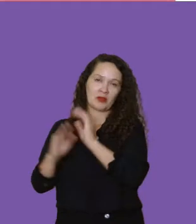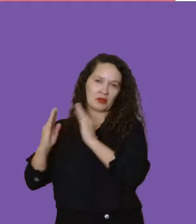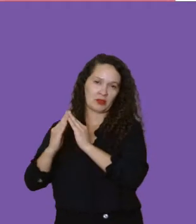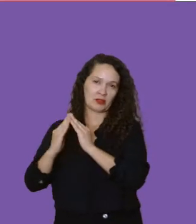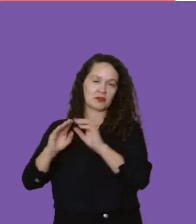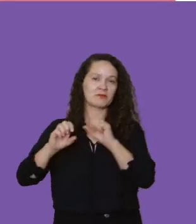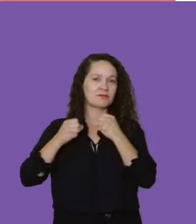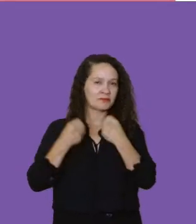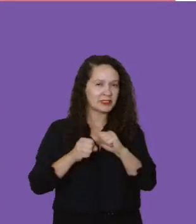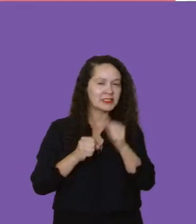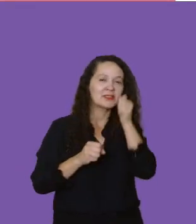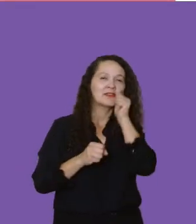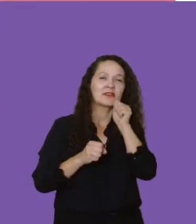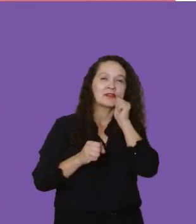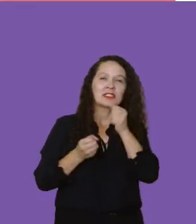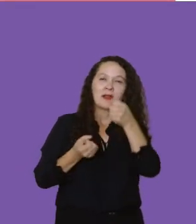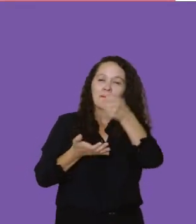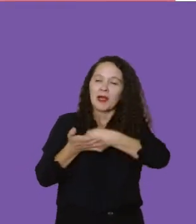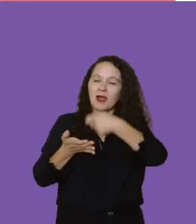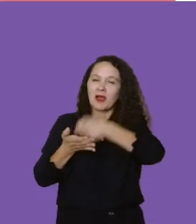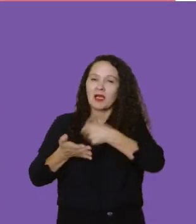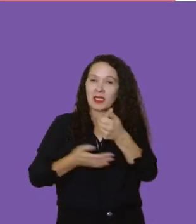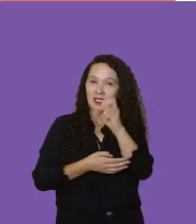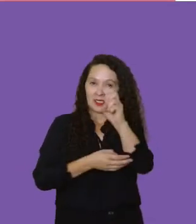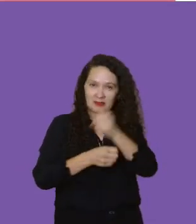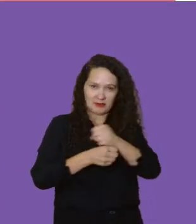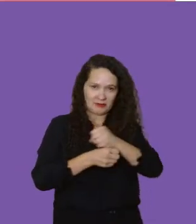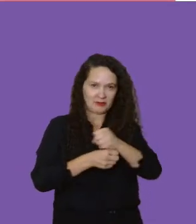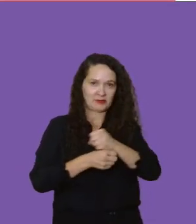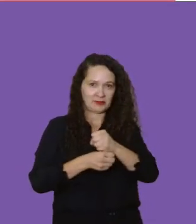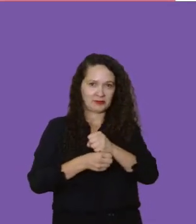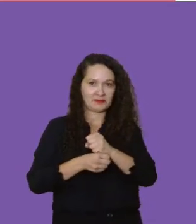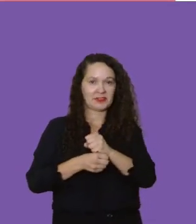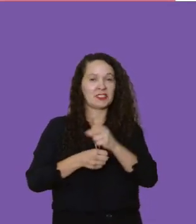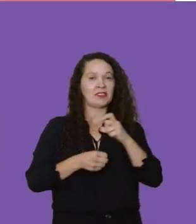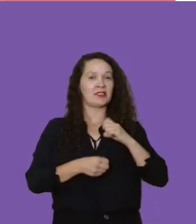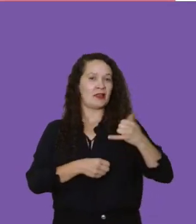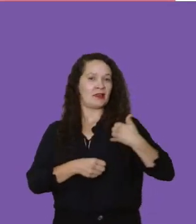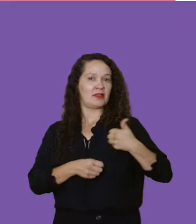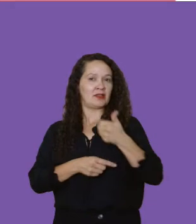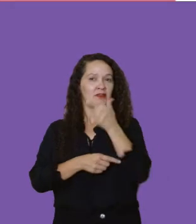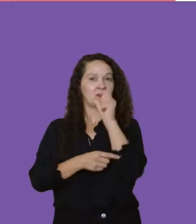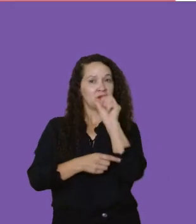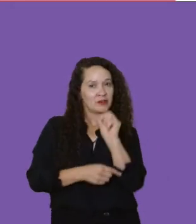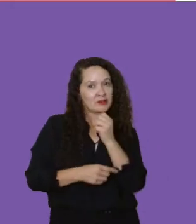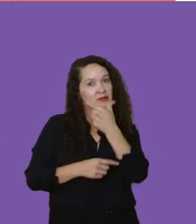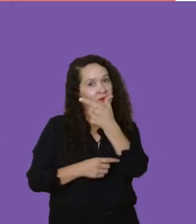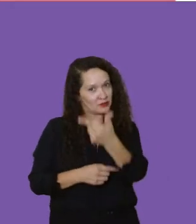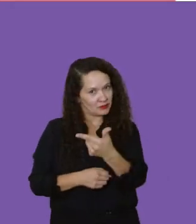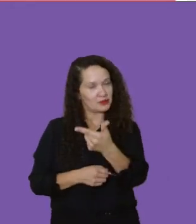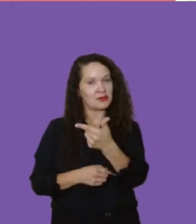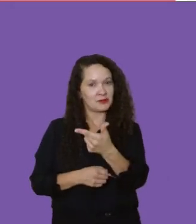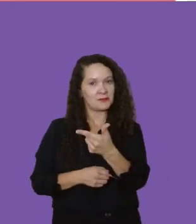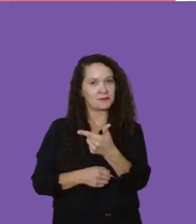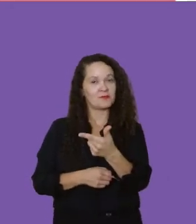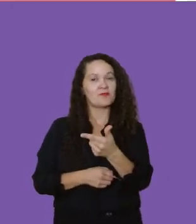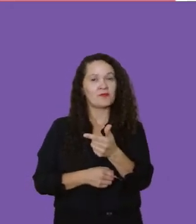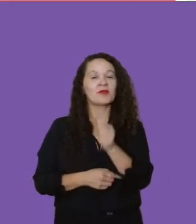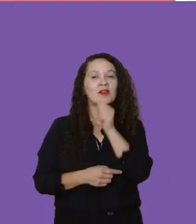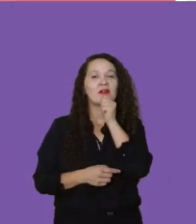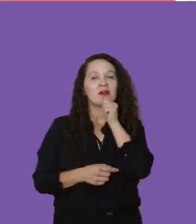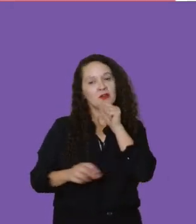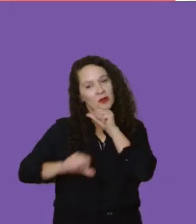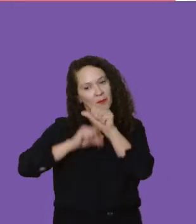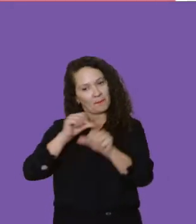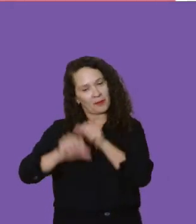precisam contribuir durante 15 anos, ter 62 anos de idade, a partir de 2022, esse ano ainda na regra de